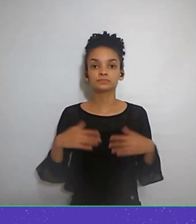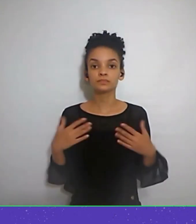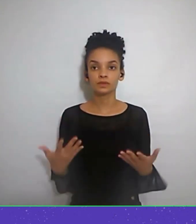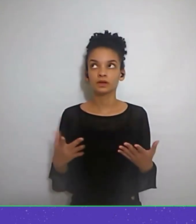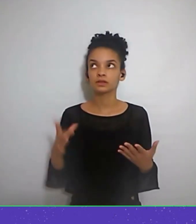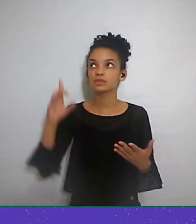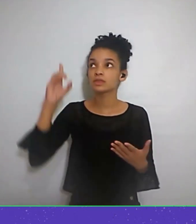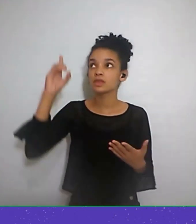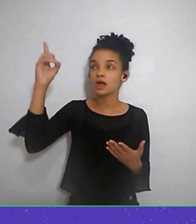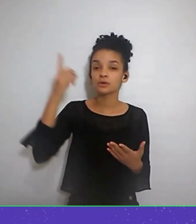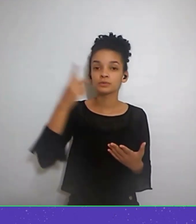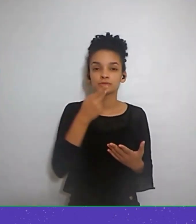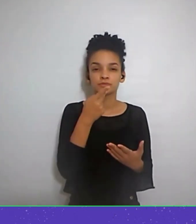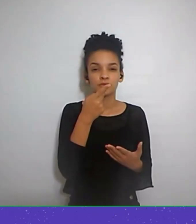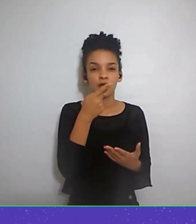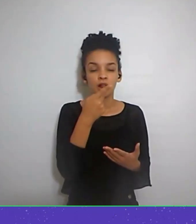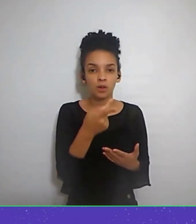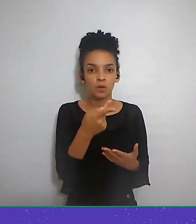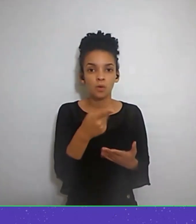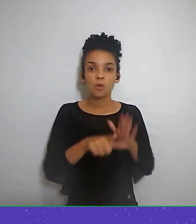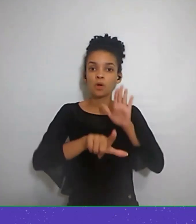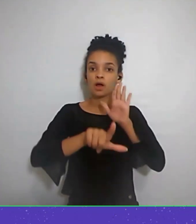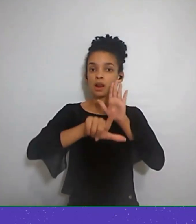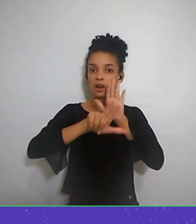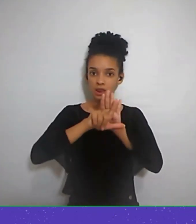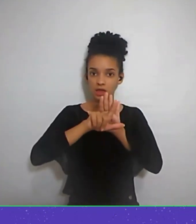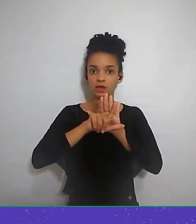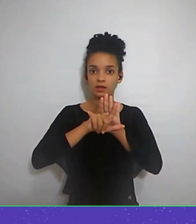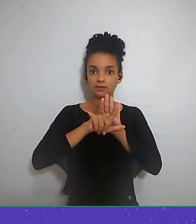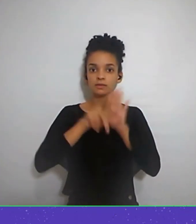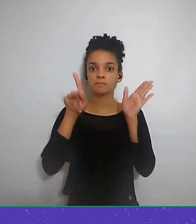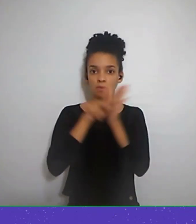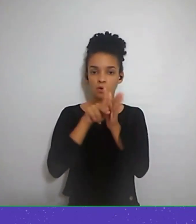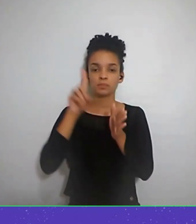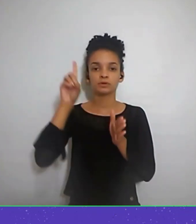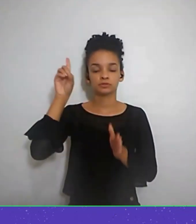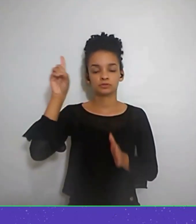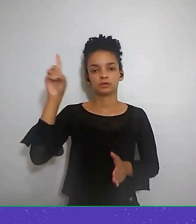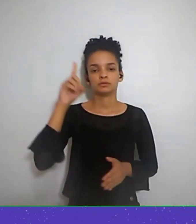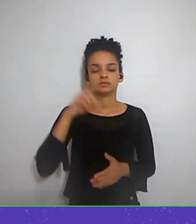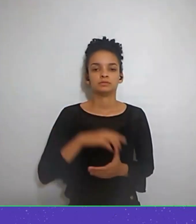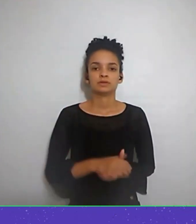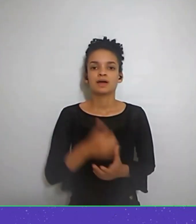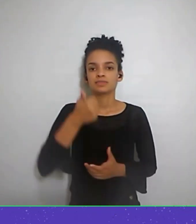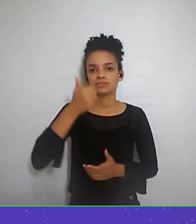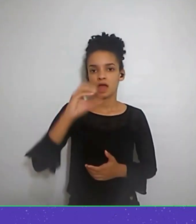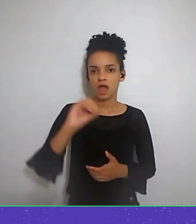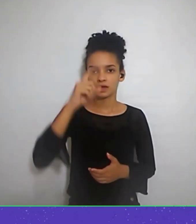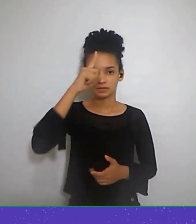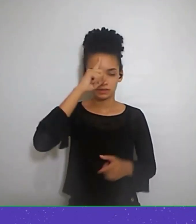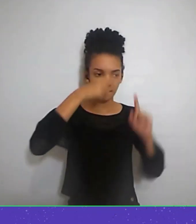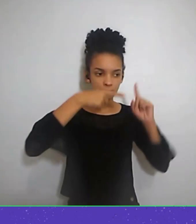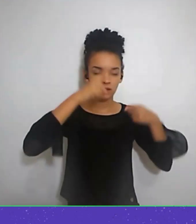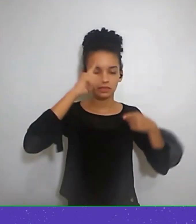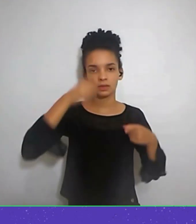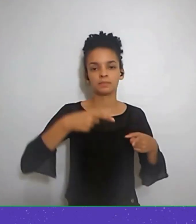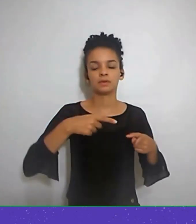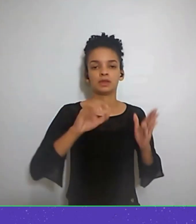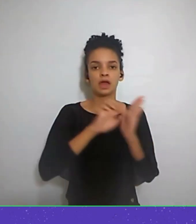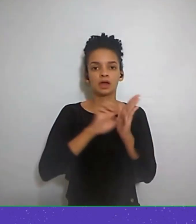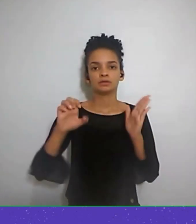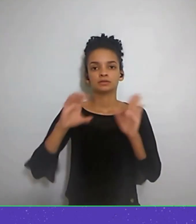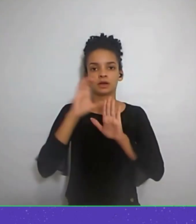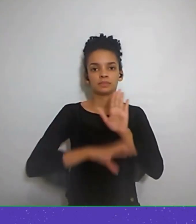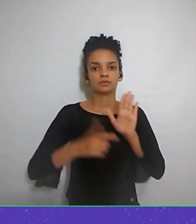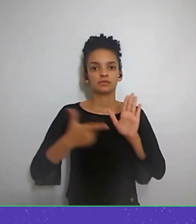de Deus, os 10 mandamentos, a partir de Êxodo 20. E Êxodo 21 para frente são